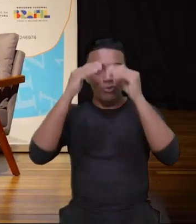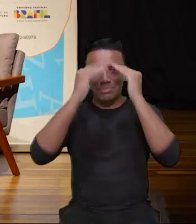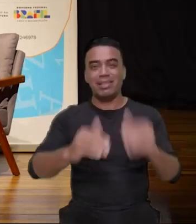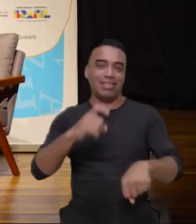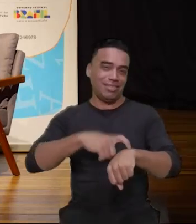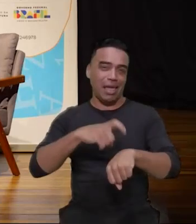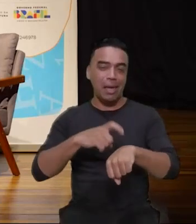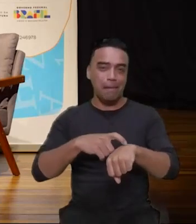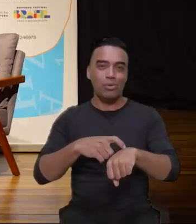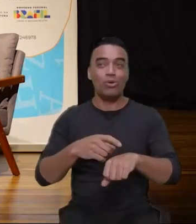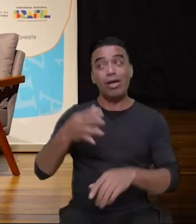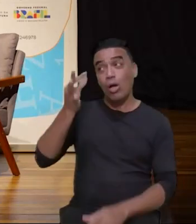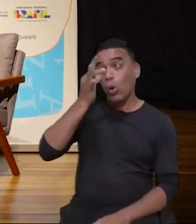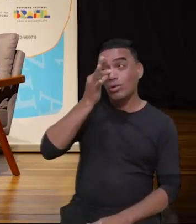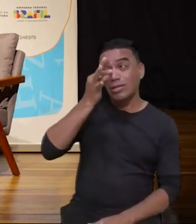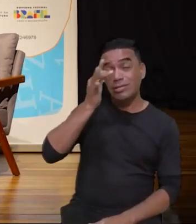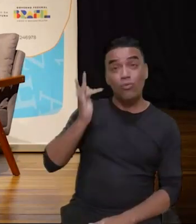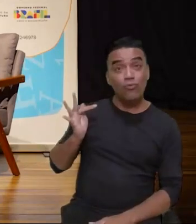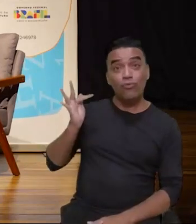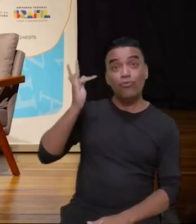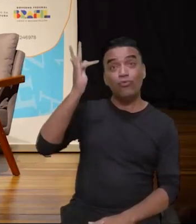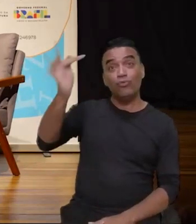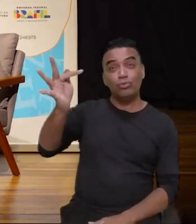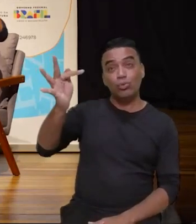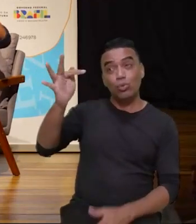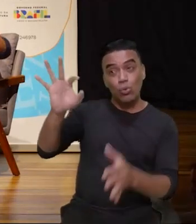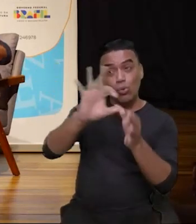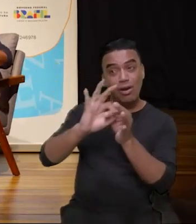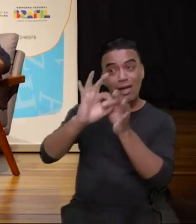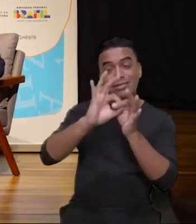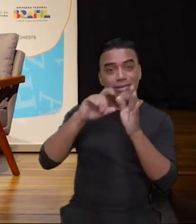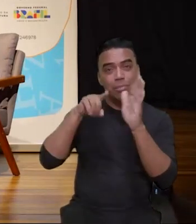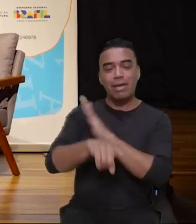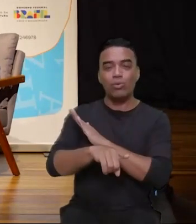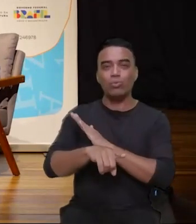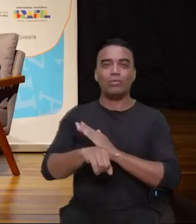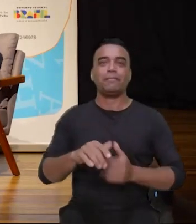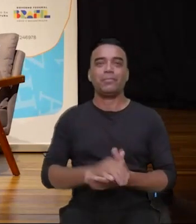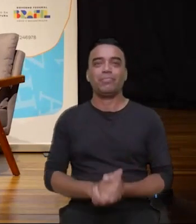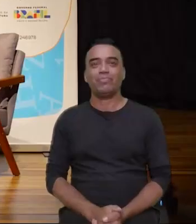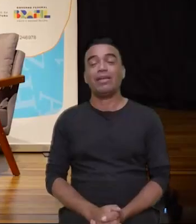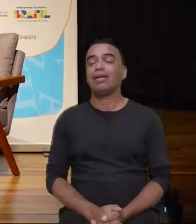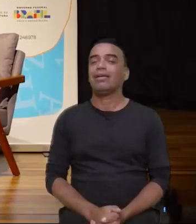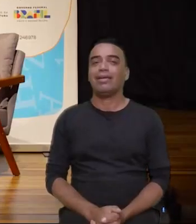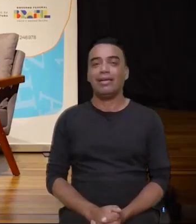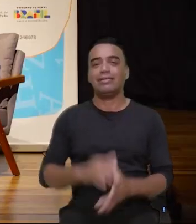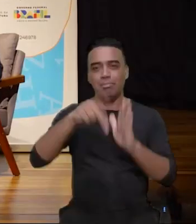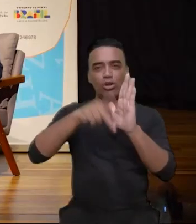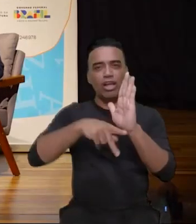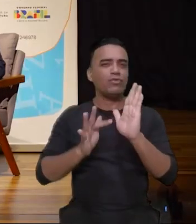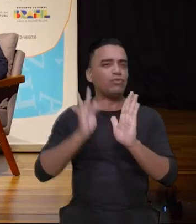mesmo. E, Conceição, se você puder falar do futuro, encaixando em alguma pergunta que o público fizer, os seus